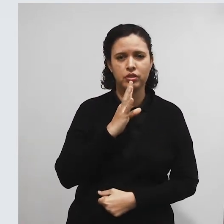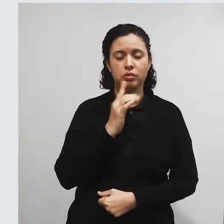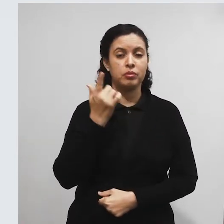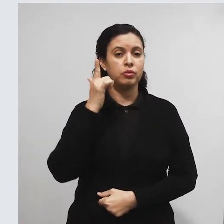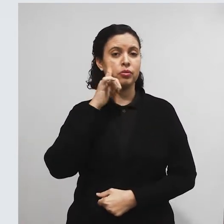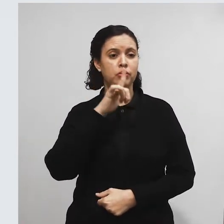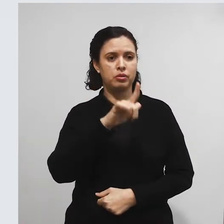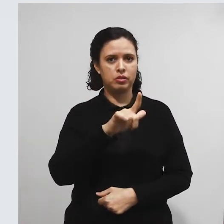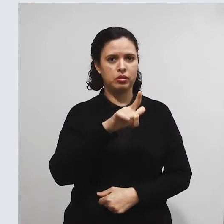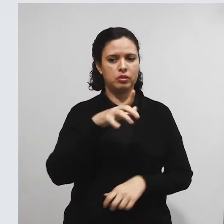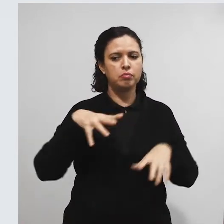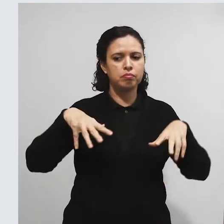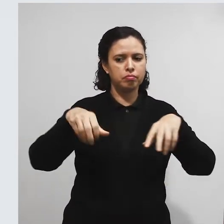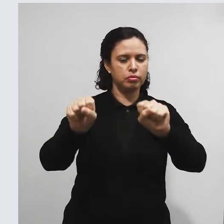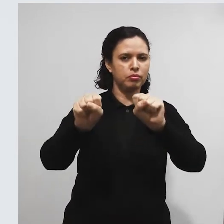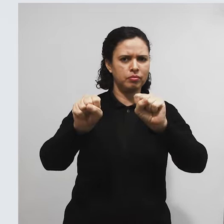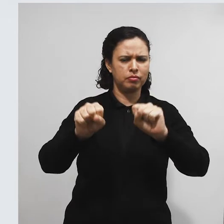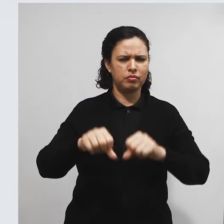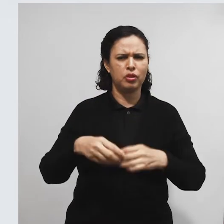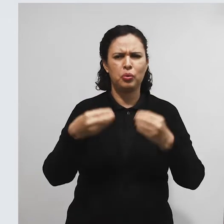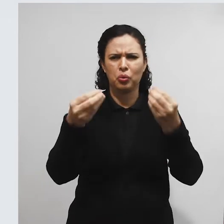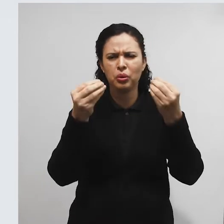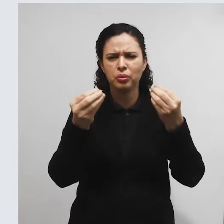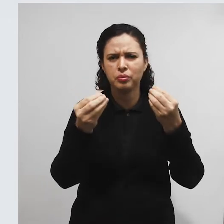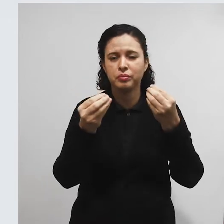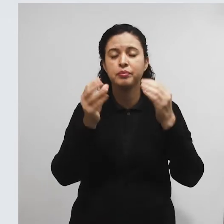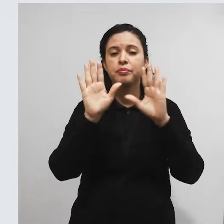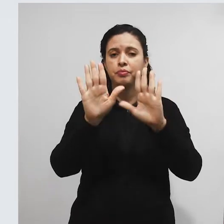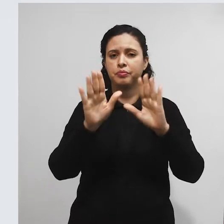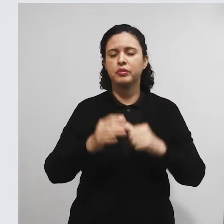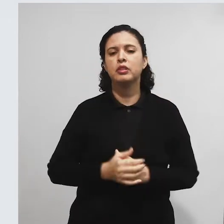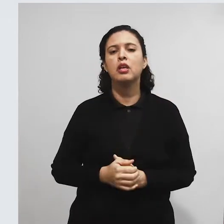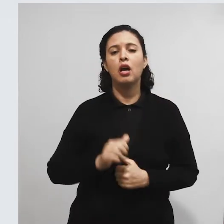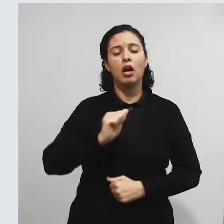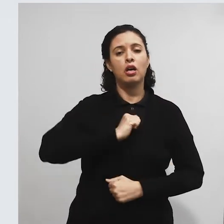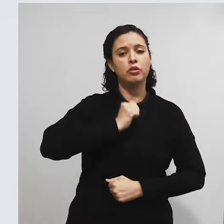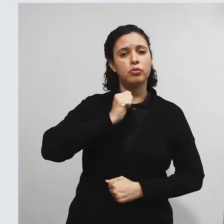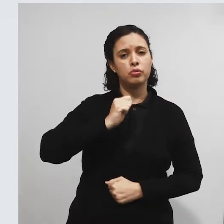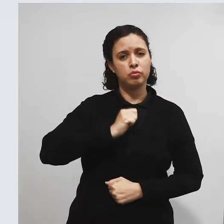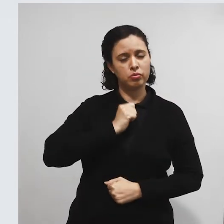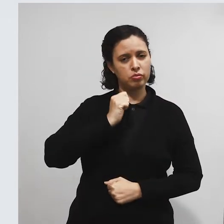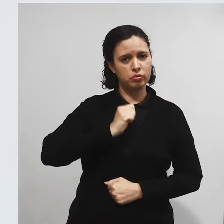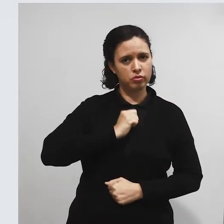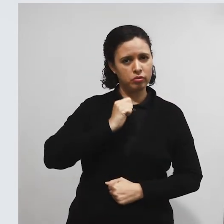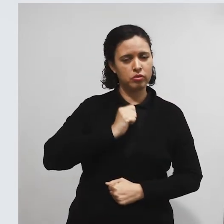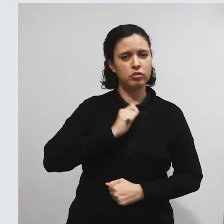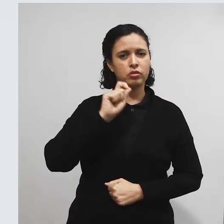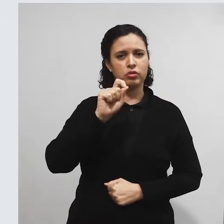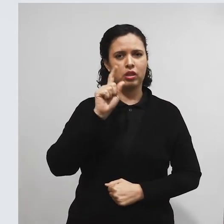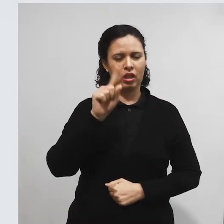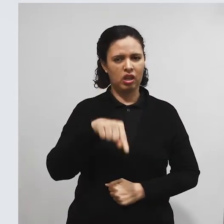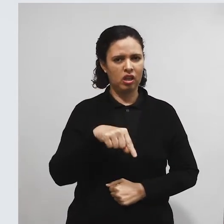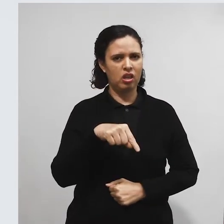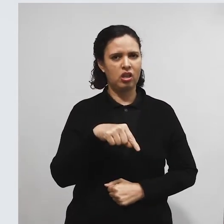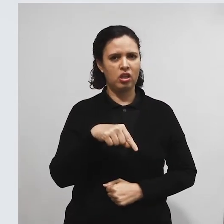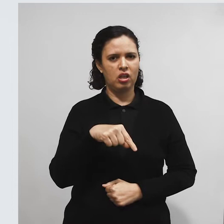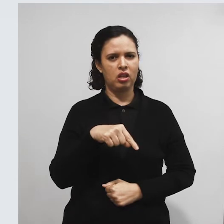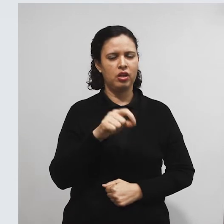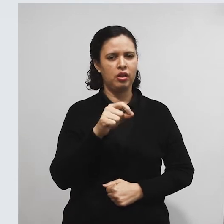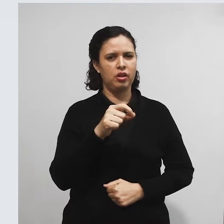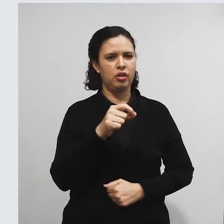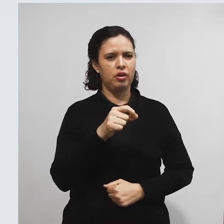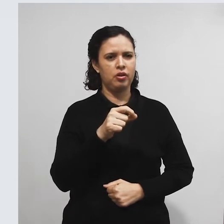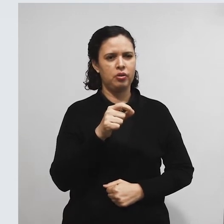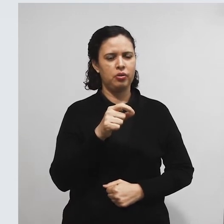para dominar. Mas como assim, professor? O que você está querendo dizer? Quer dizer que a antropologia é uma arma,